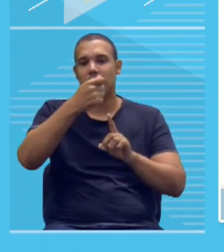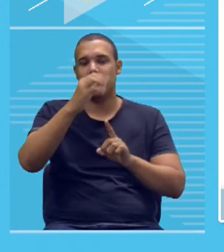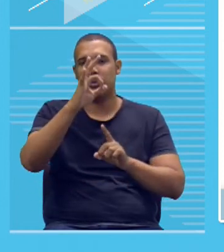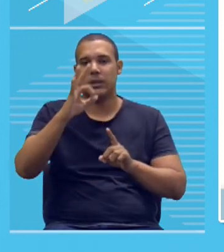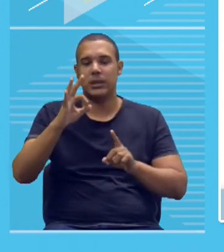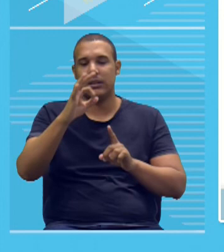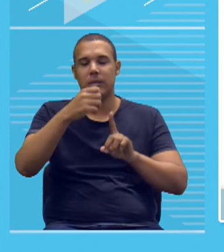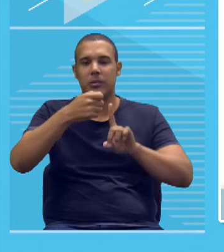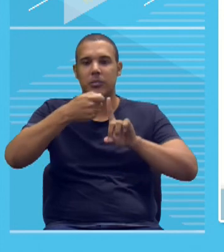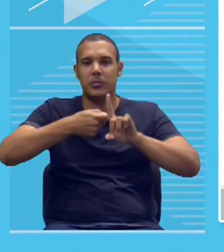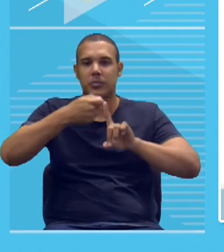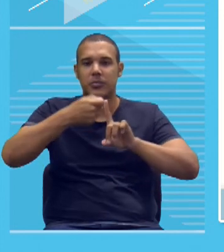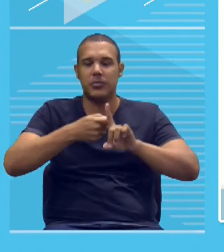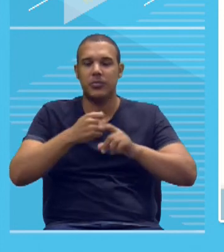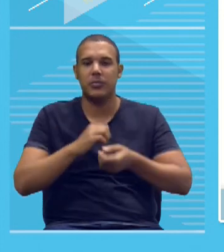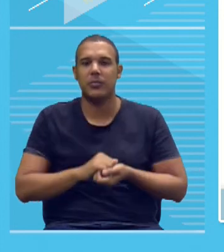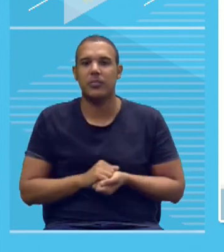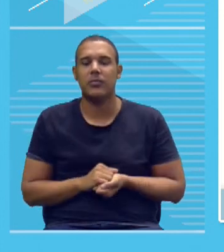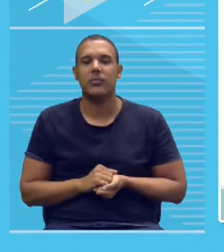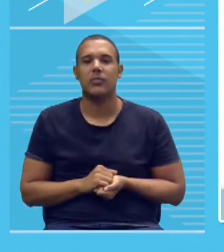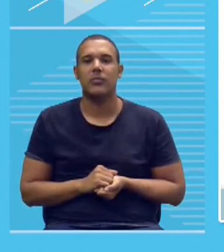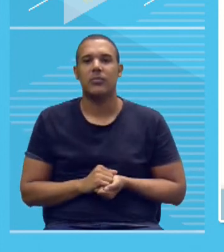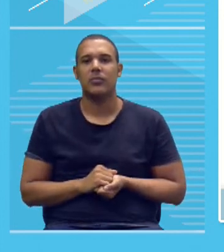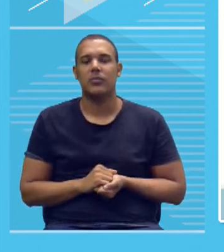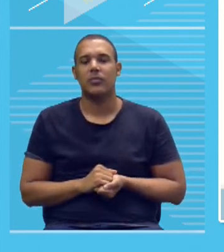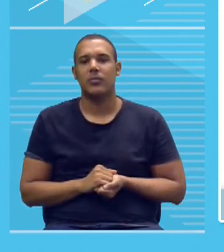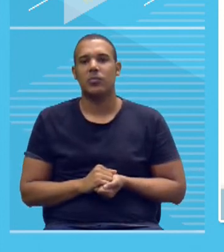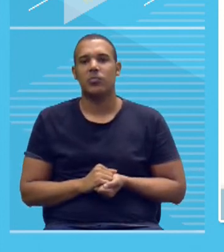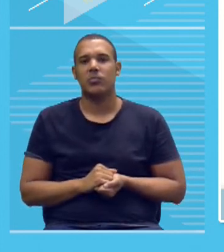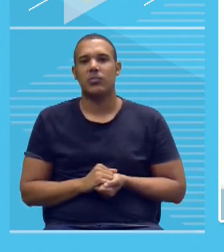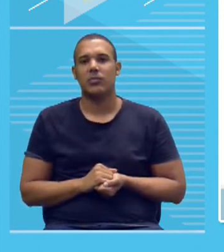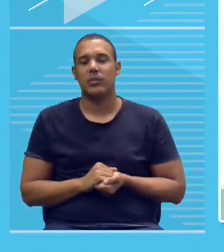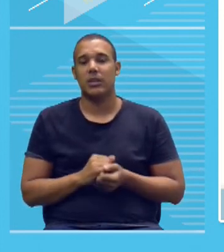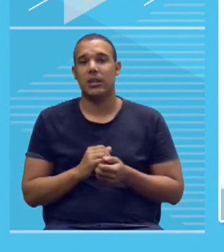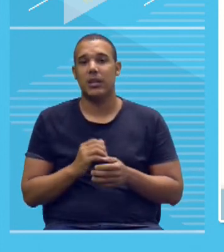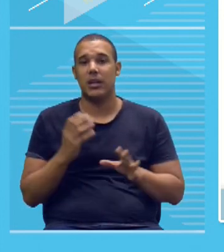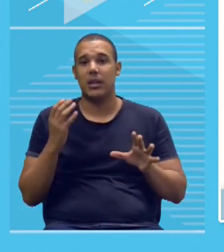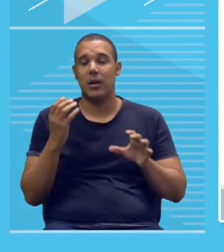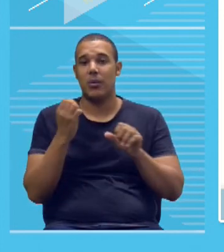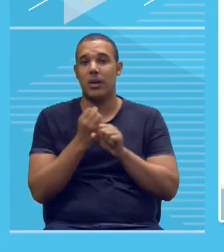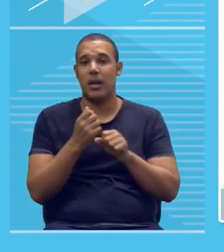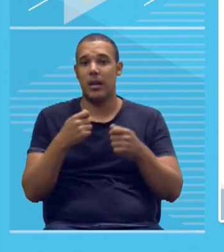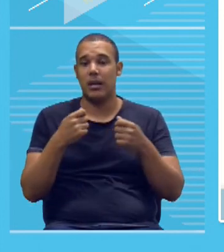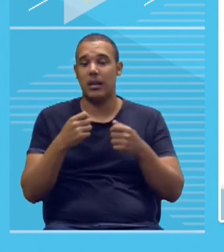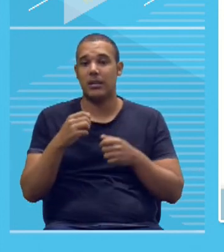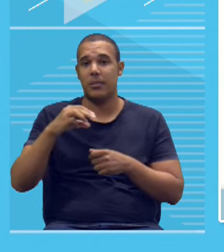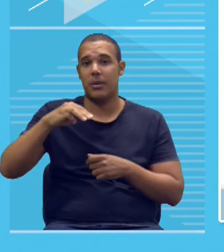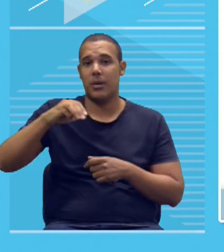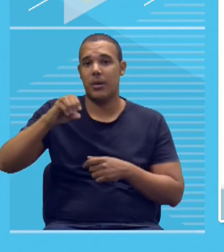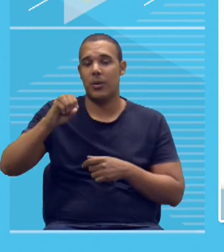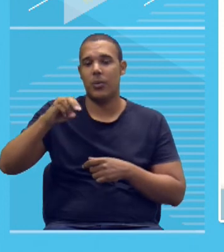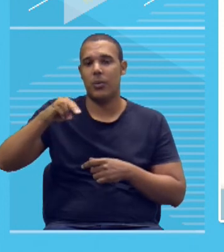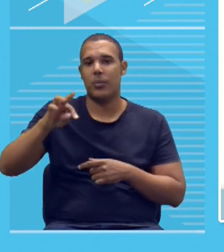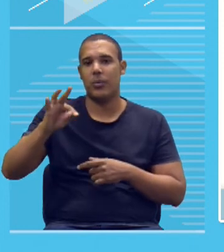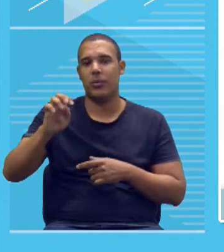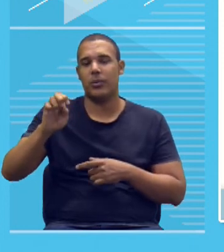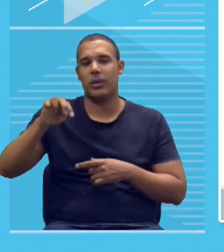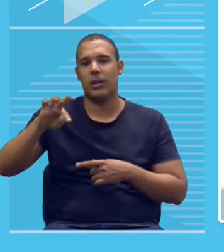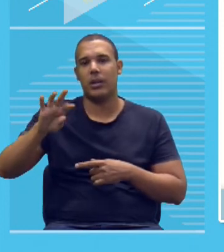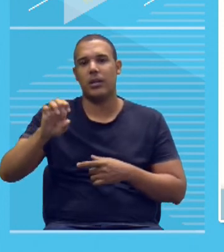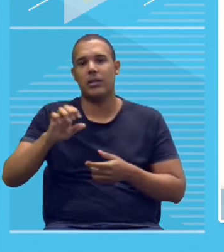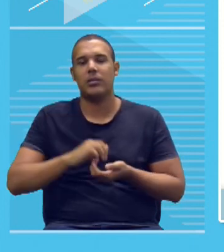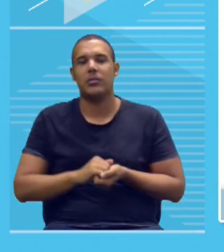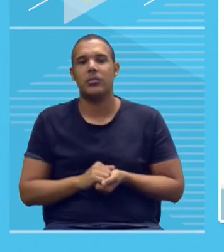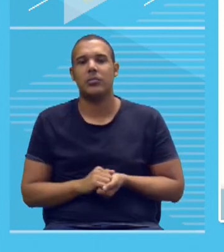ele quer saber calcule o valor deste investimento Ele quer saber o montante tá bom após um tempo